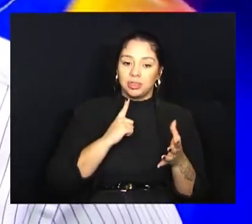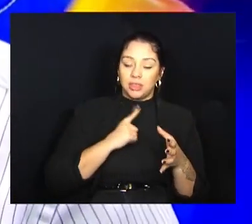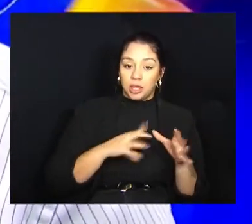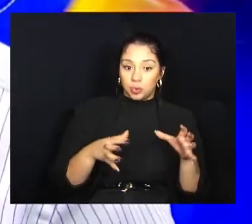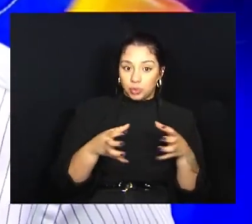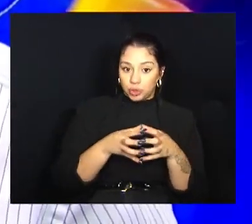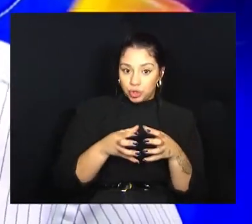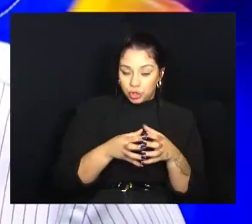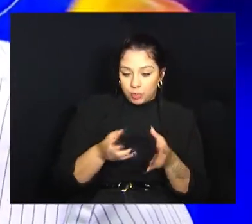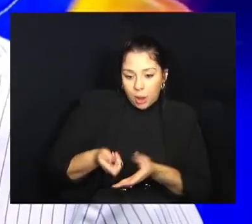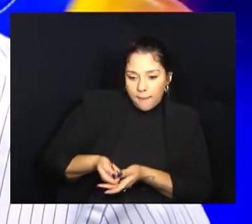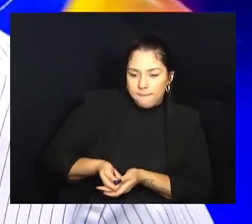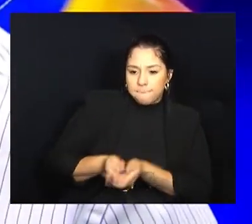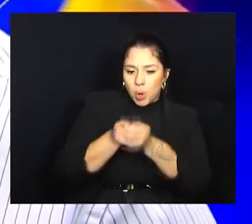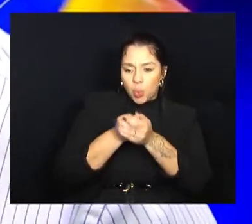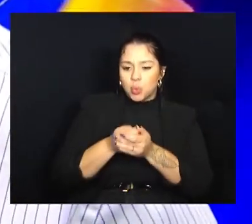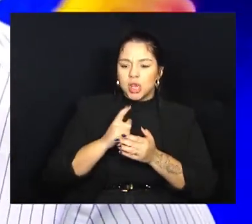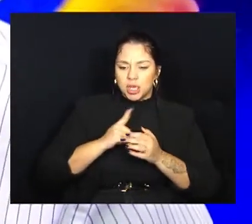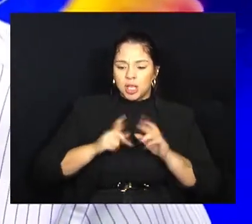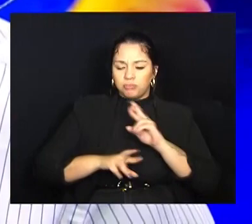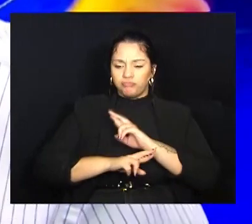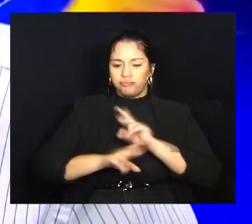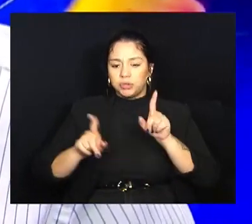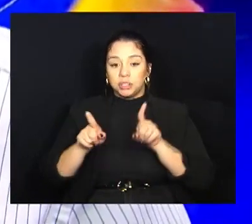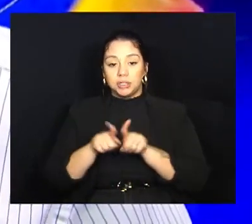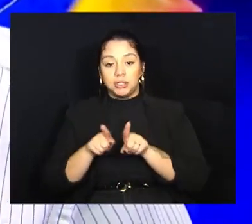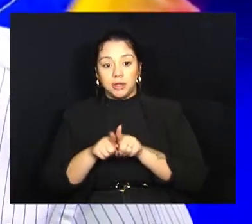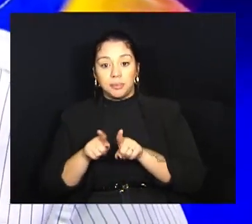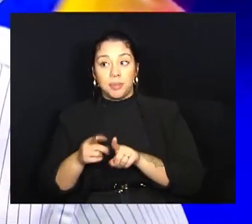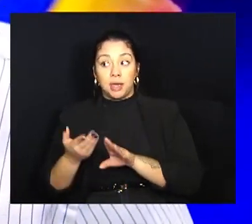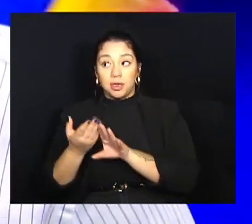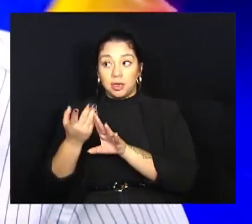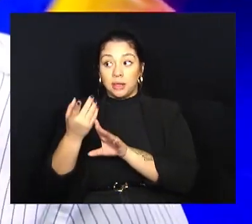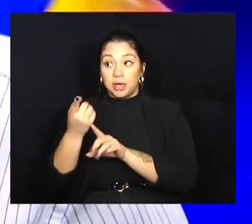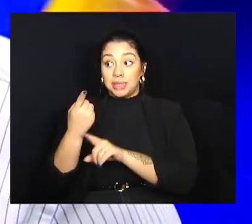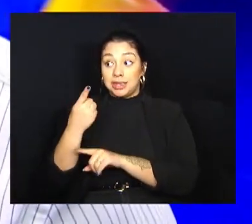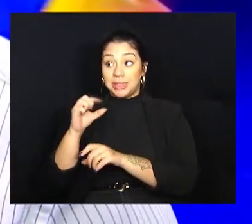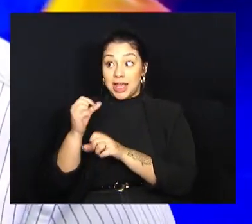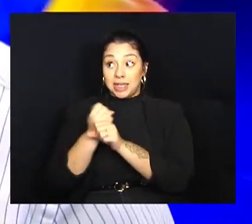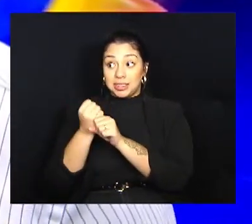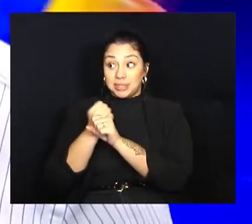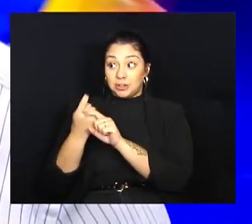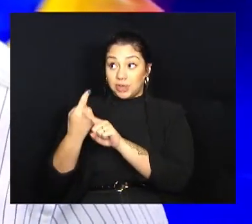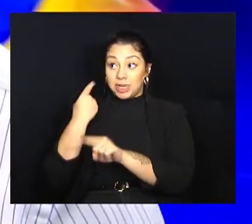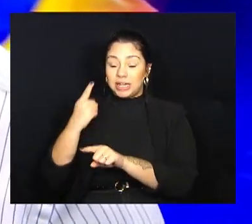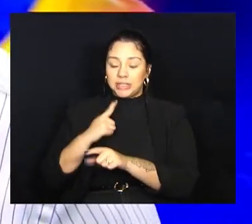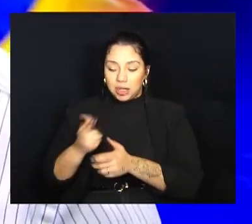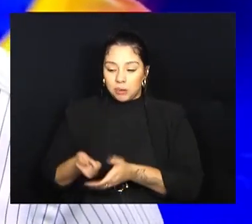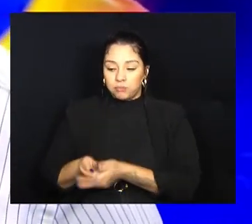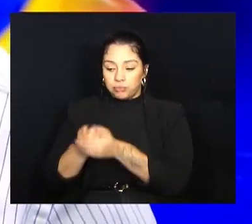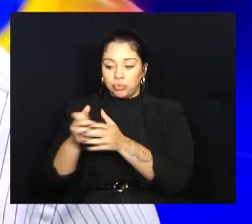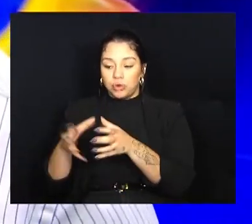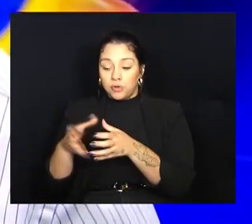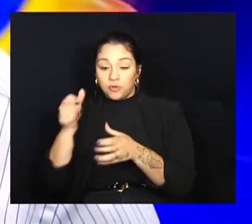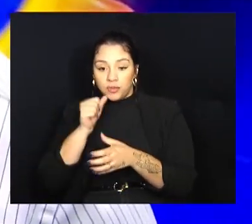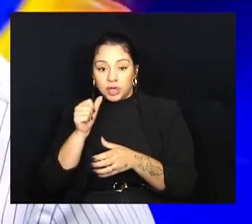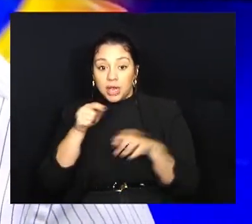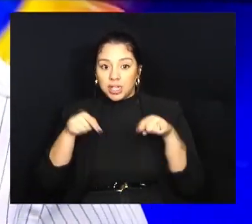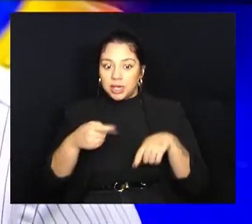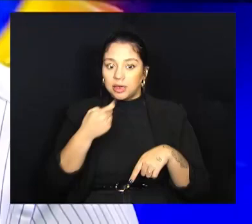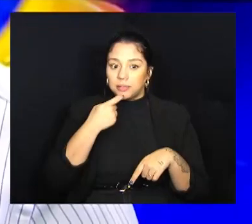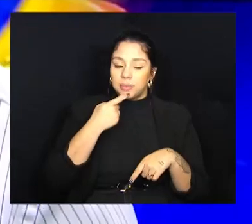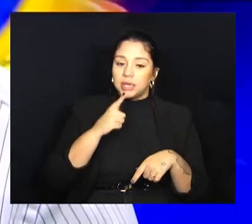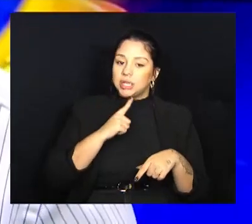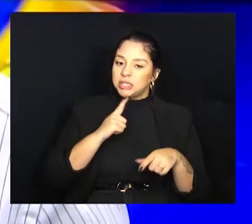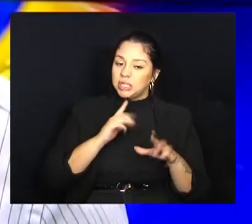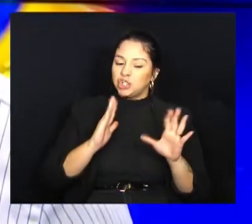já desponta muito. Tivemos também o vôlei feminino há 10 anos atrás. Eu acho que completa. Campinas já tem um nome grande, agora com o voleibol